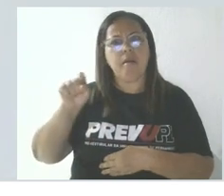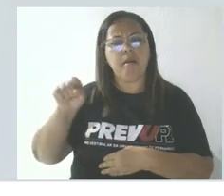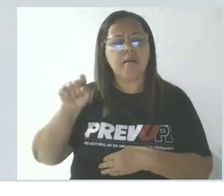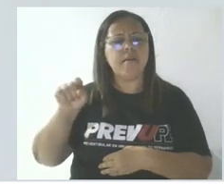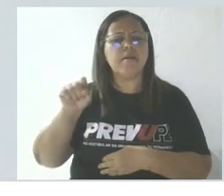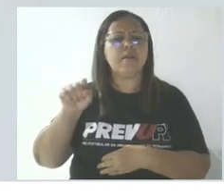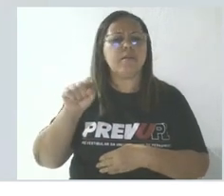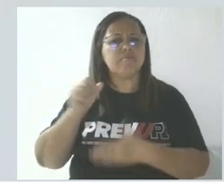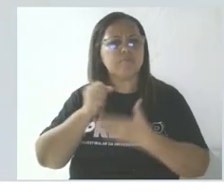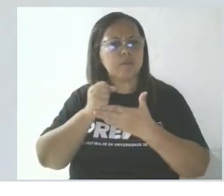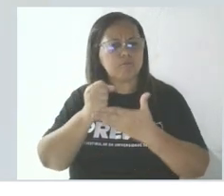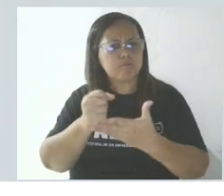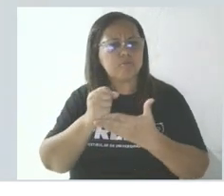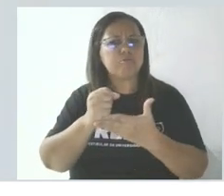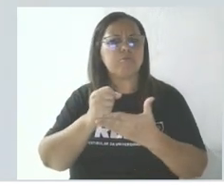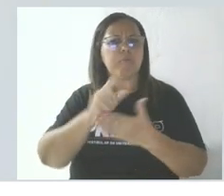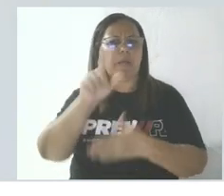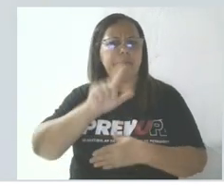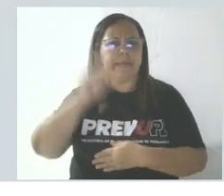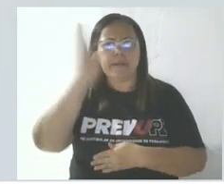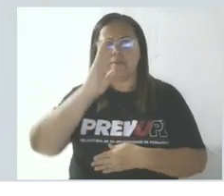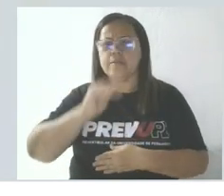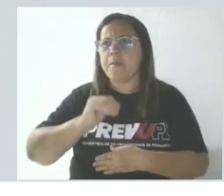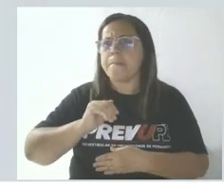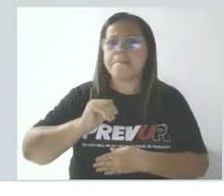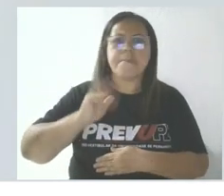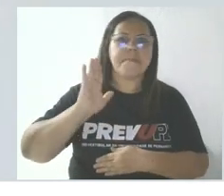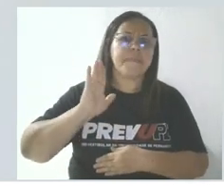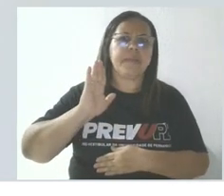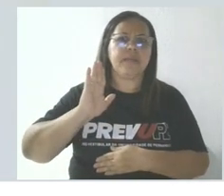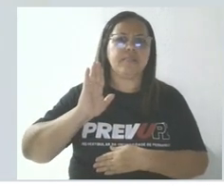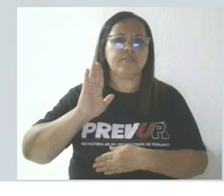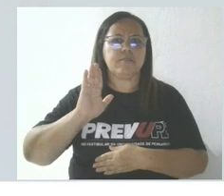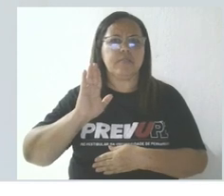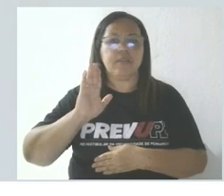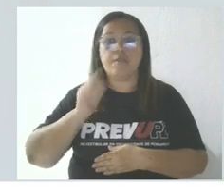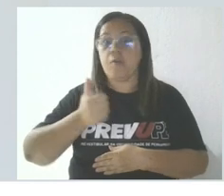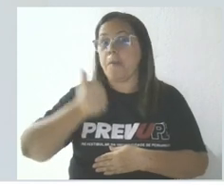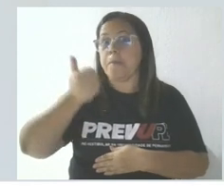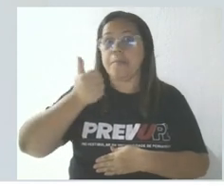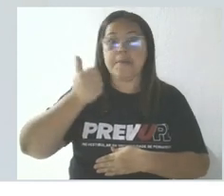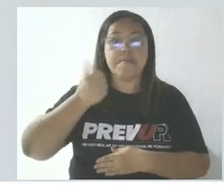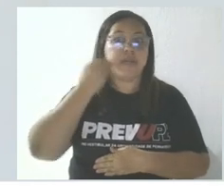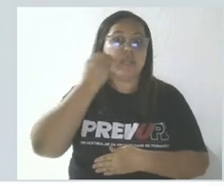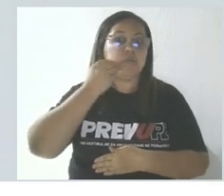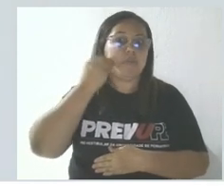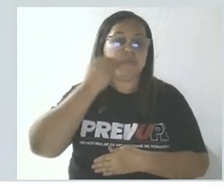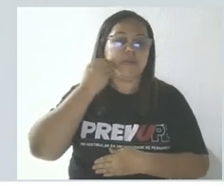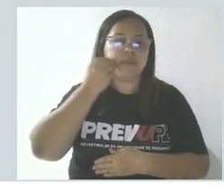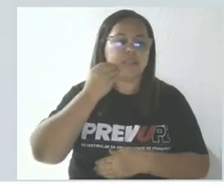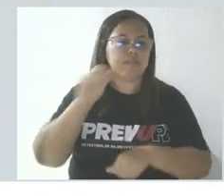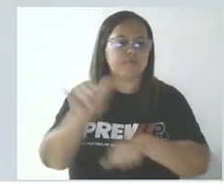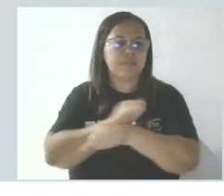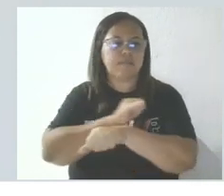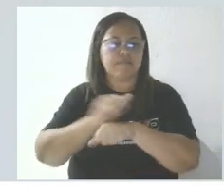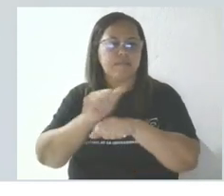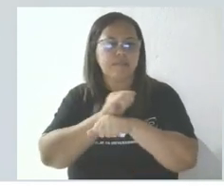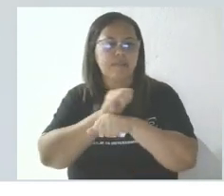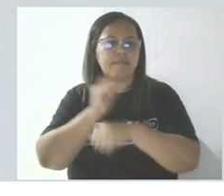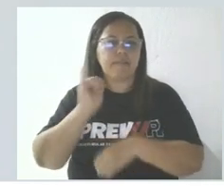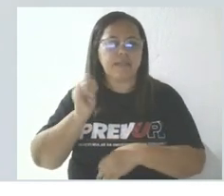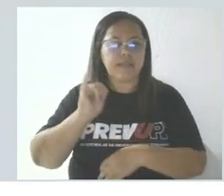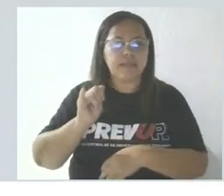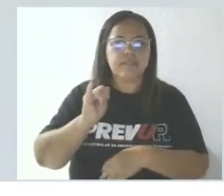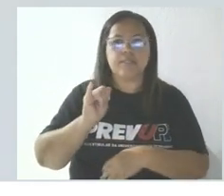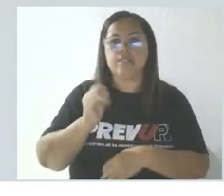literatura brasileira transcendeu a mera estética Realista ele foi Pioneiro a experimentar técnicas narrativas inovadoras